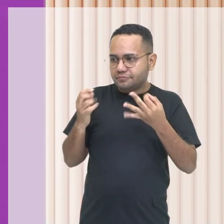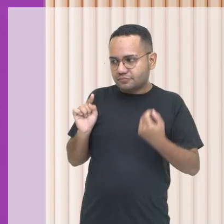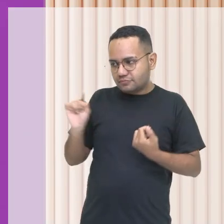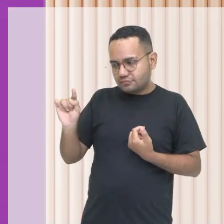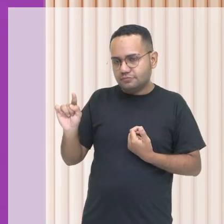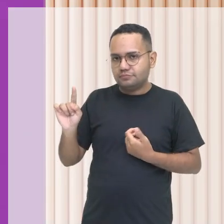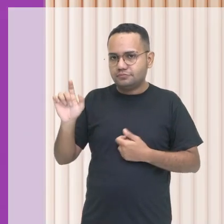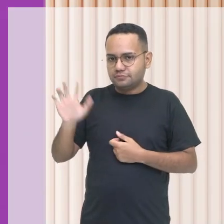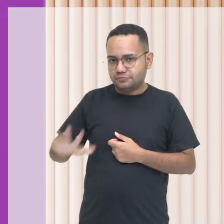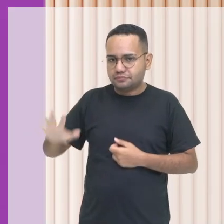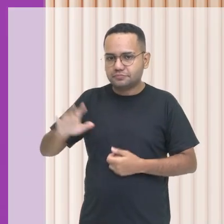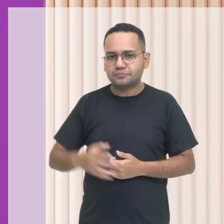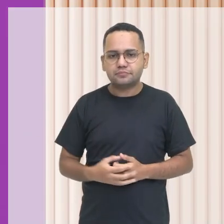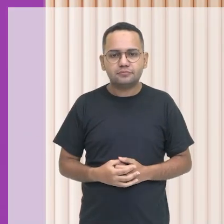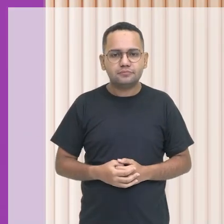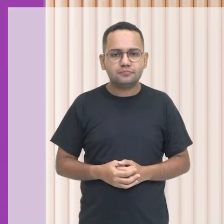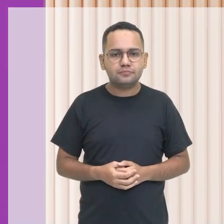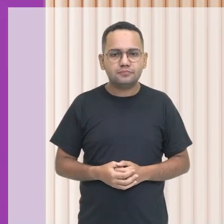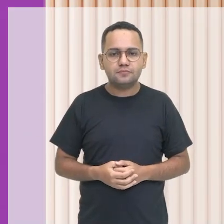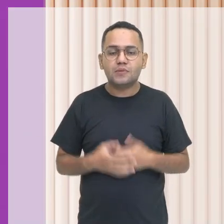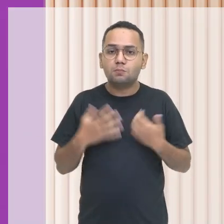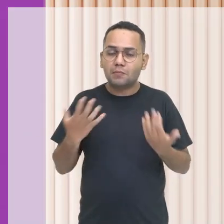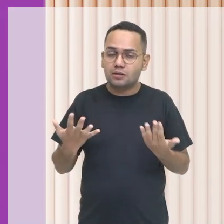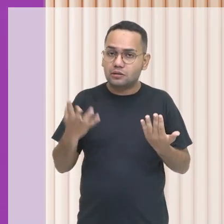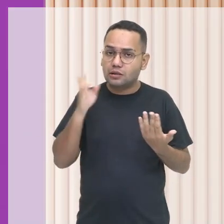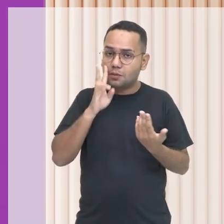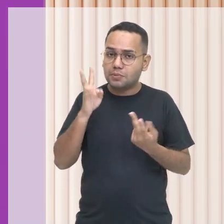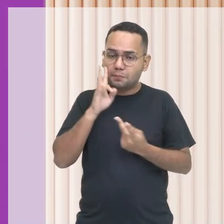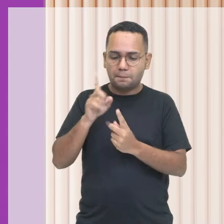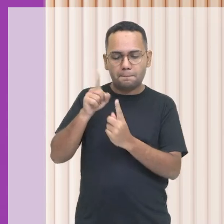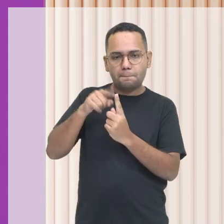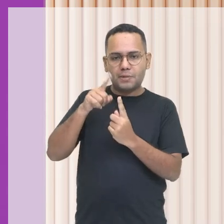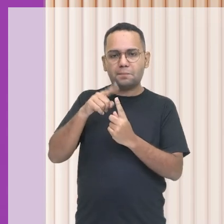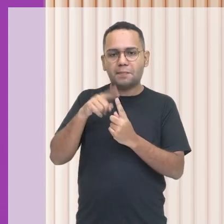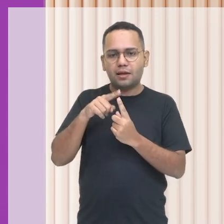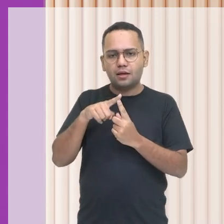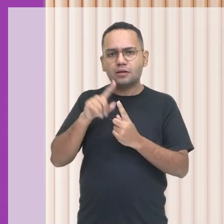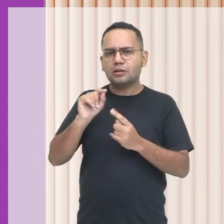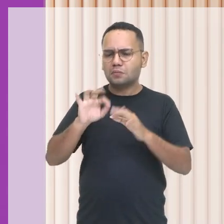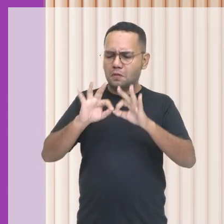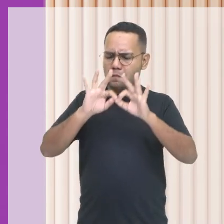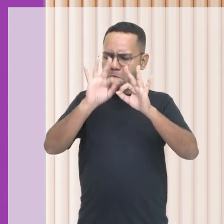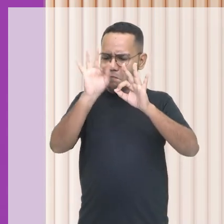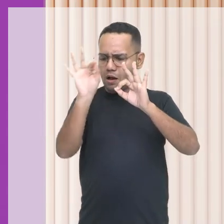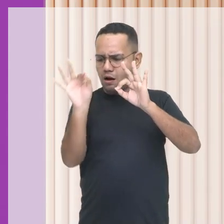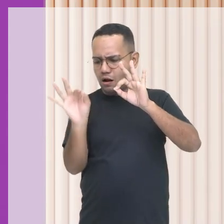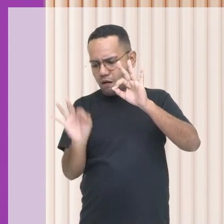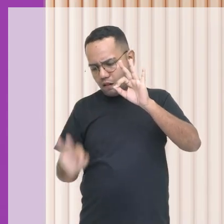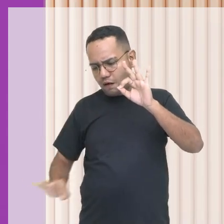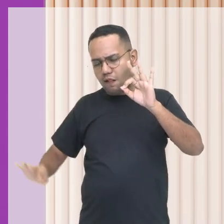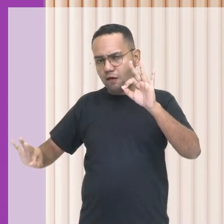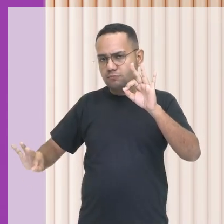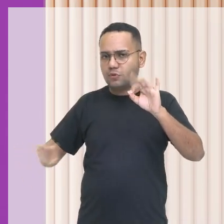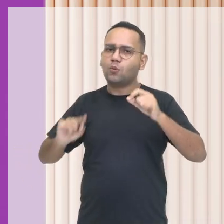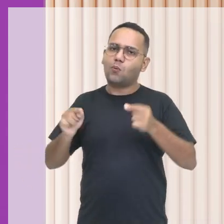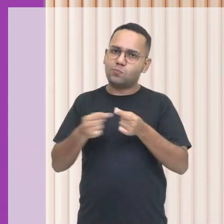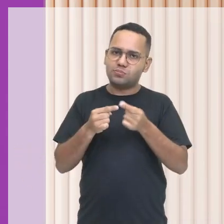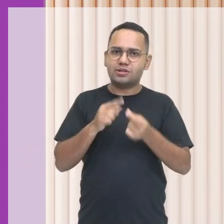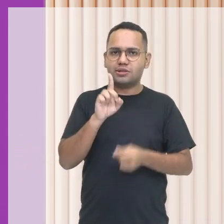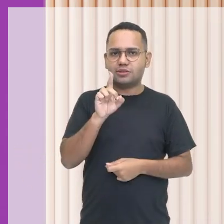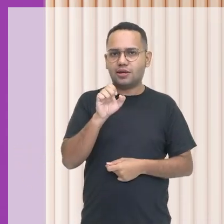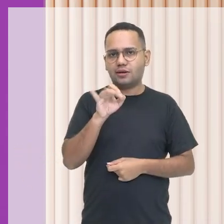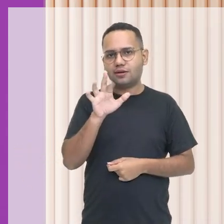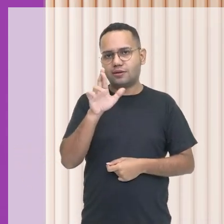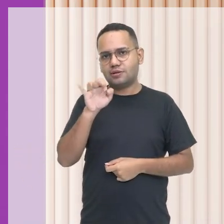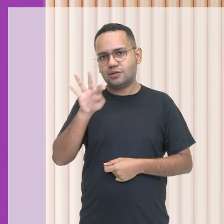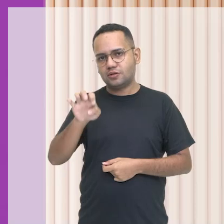a percepção de que quando a função é decrescente, é como se ela estivesse descendo no plano cartesiano. Tudo bem? E quando a